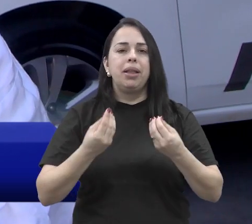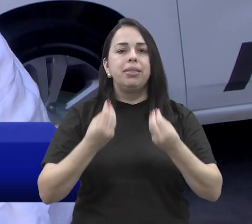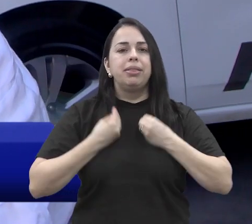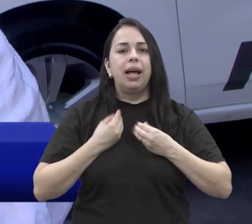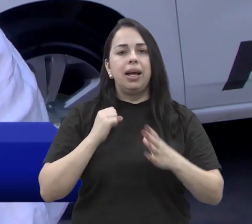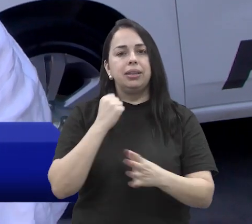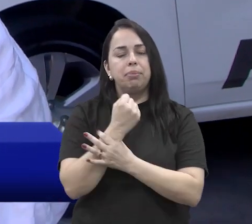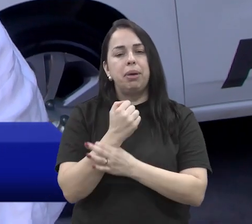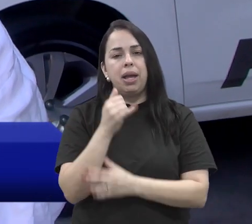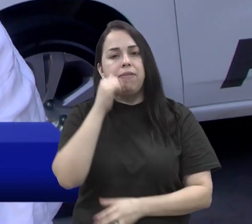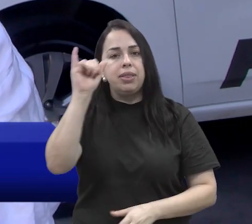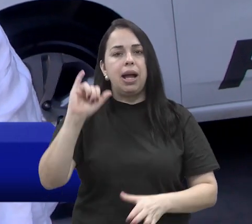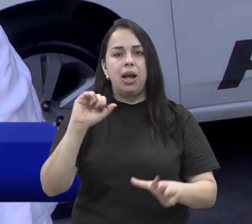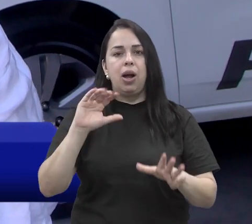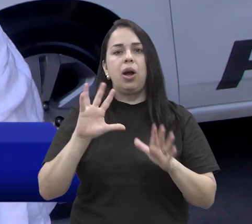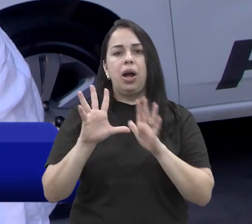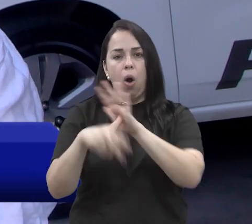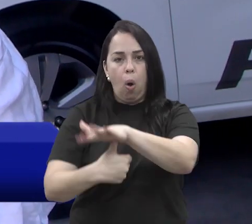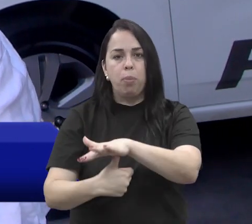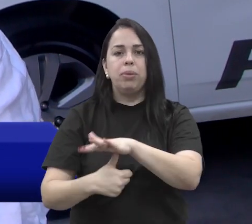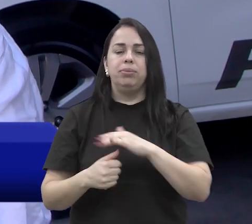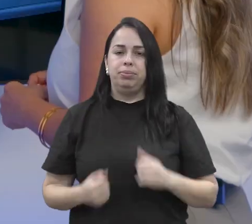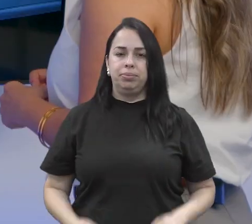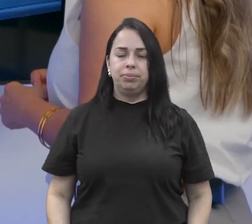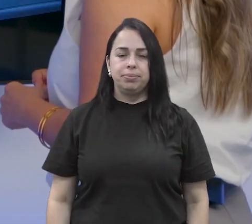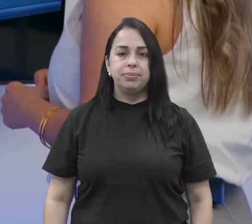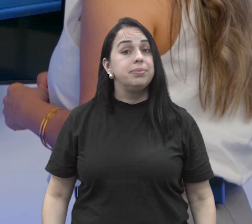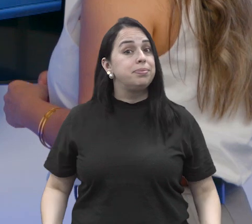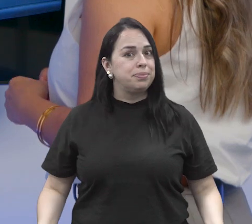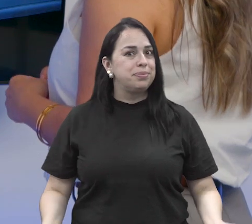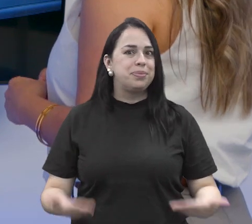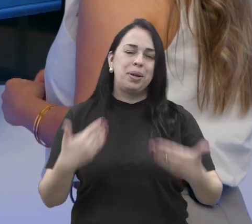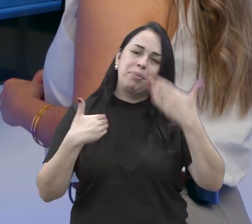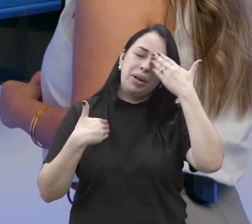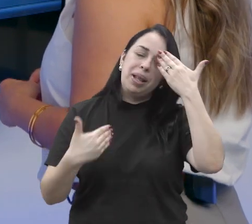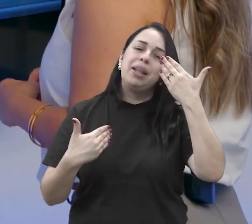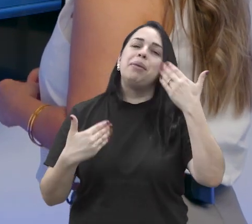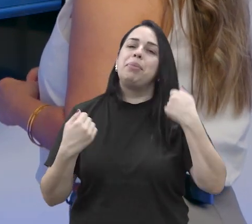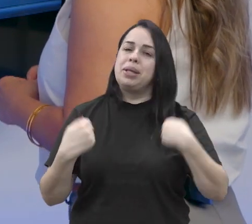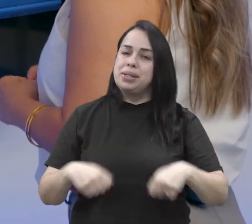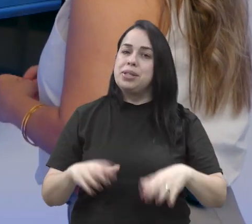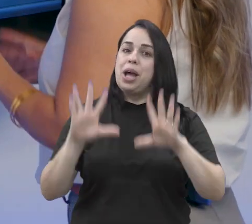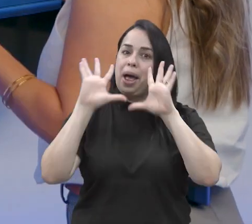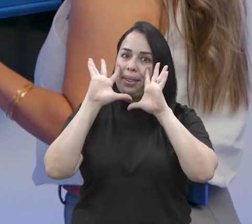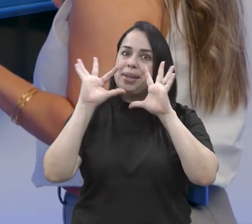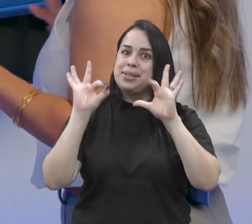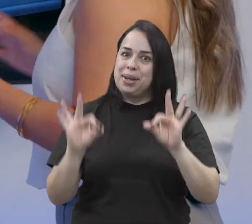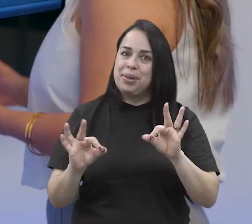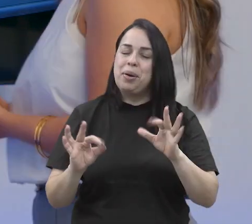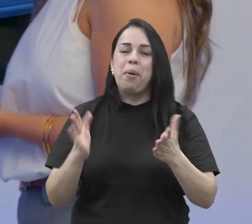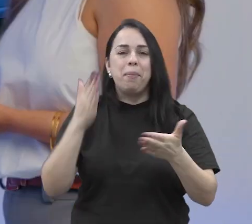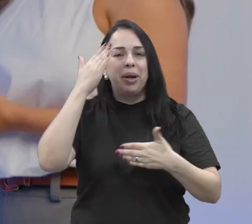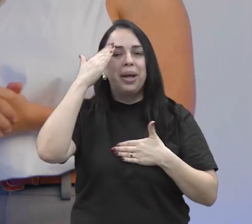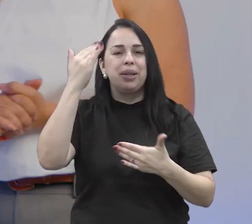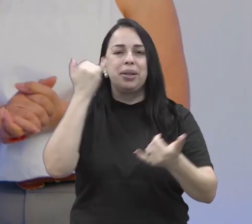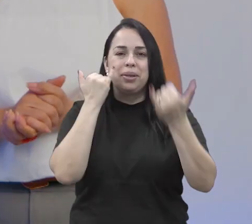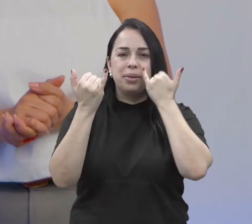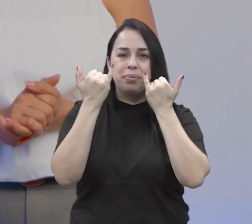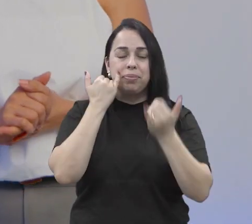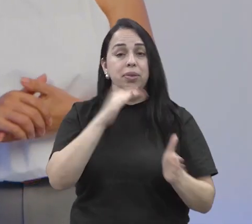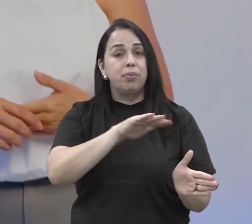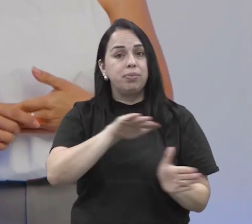para ter mais segurança e não ser lesado aí nas compras. Volto com você no estúdio. É isso, Júlia. Cuidado nunca é demais, né? Obrigada